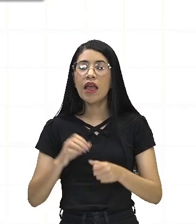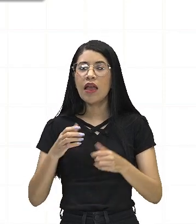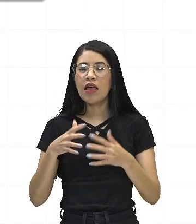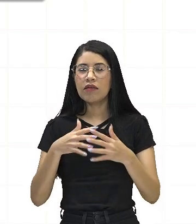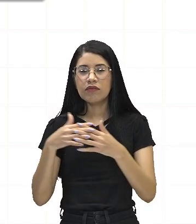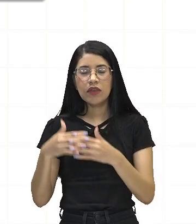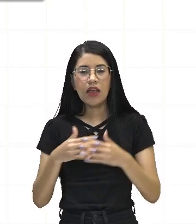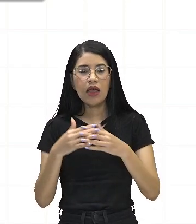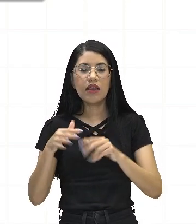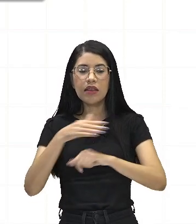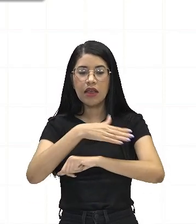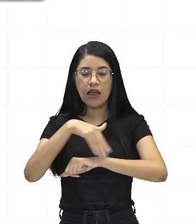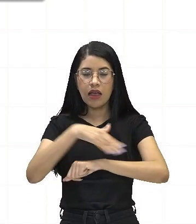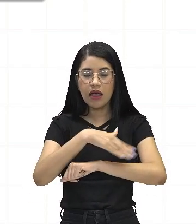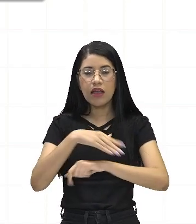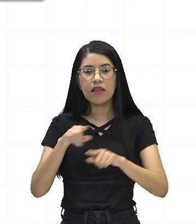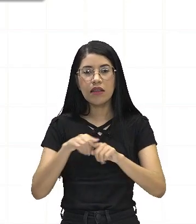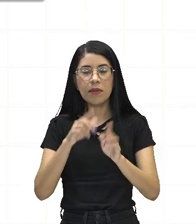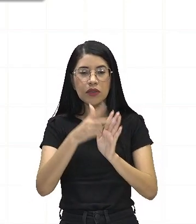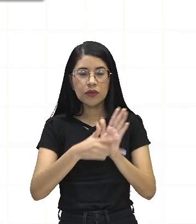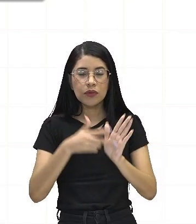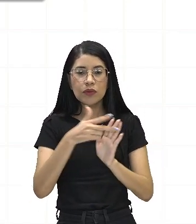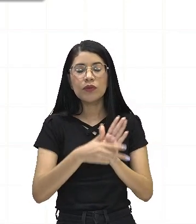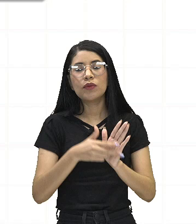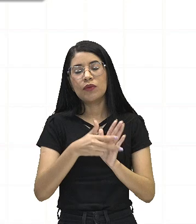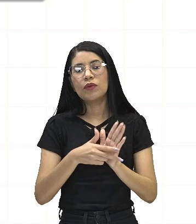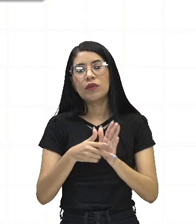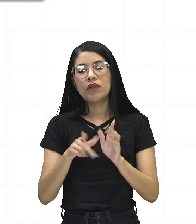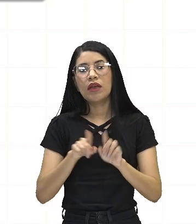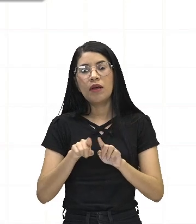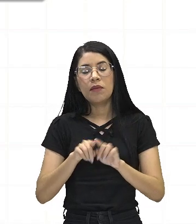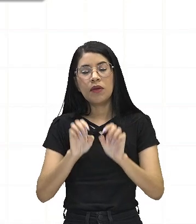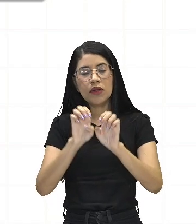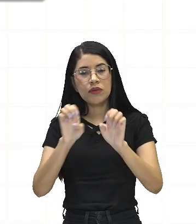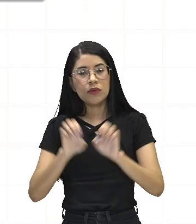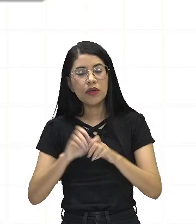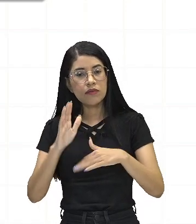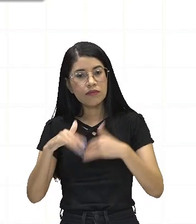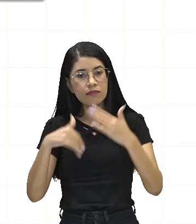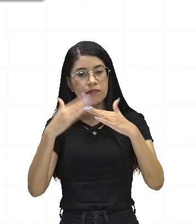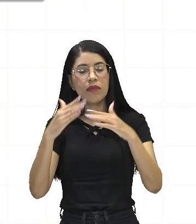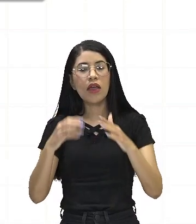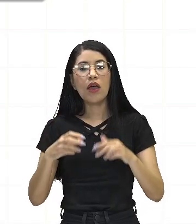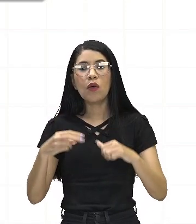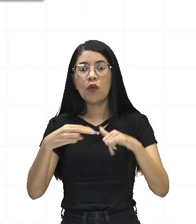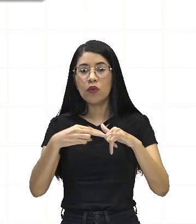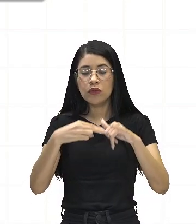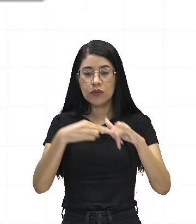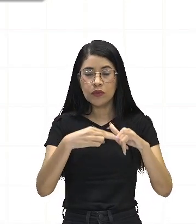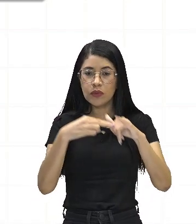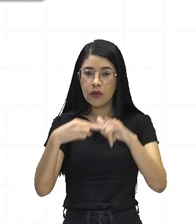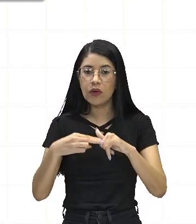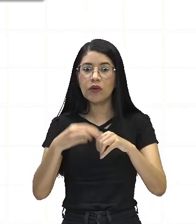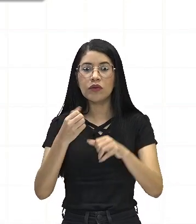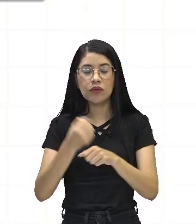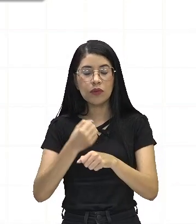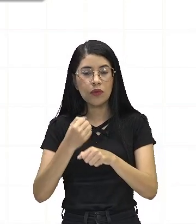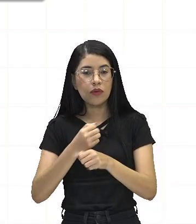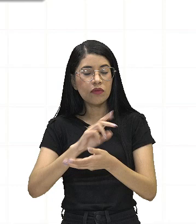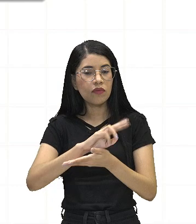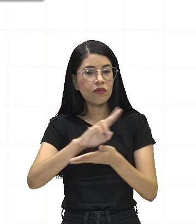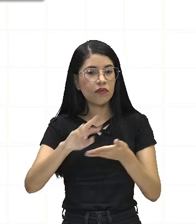atividade da monocultura, tem mão de obra escrava, a gente já sabe que é o sistema de plantation, certo? Nós temos também na